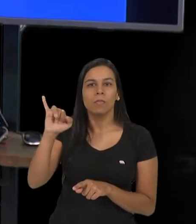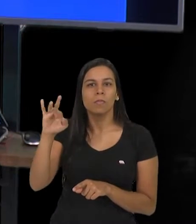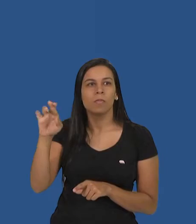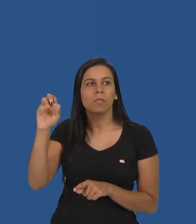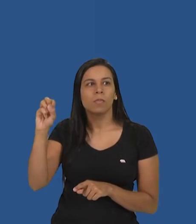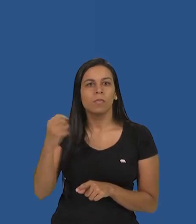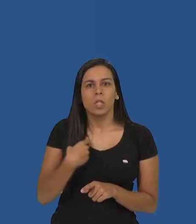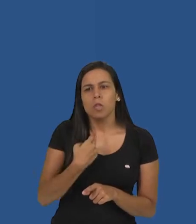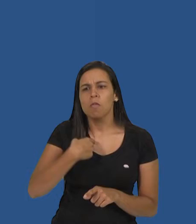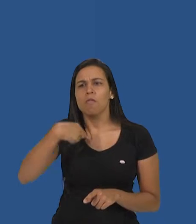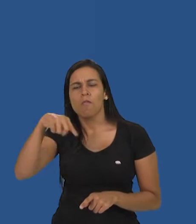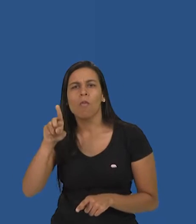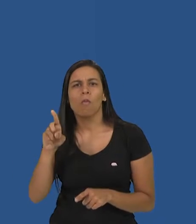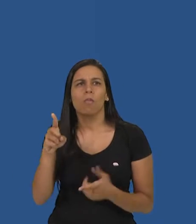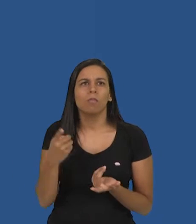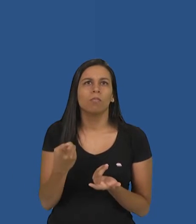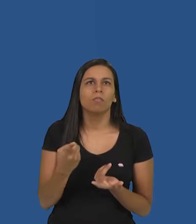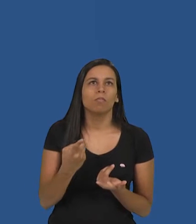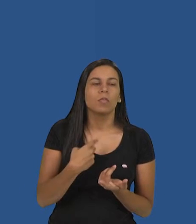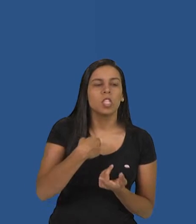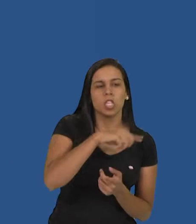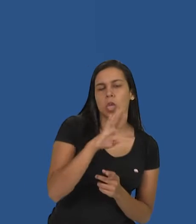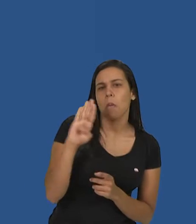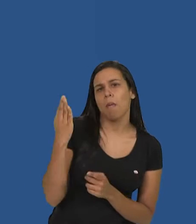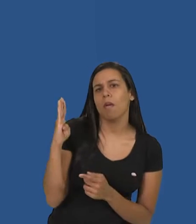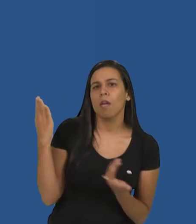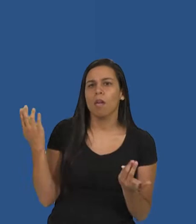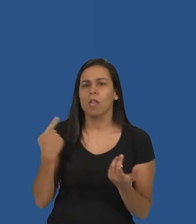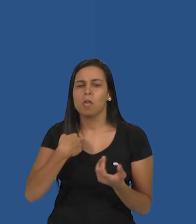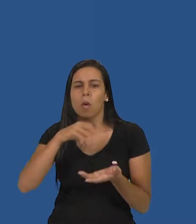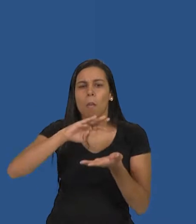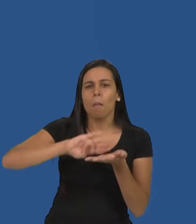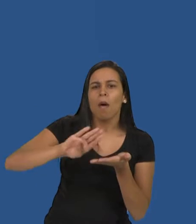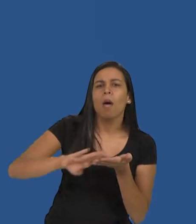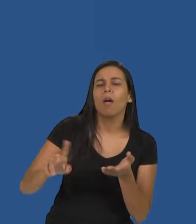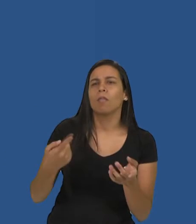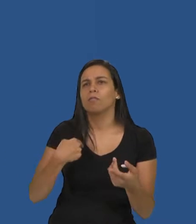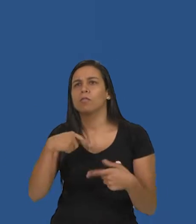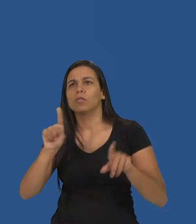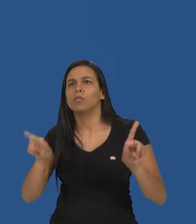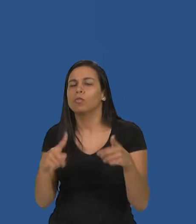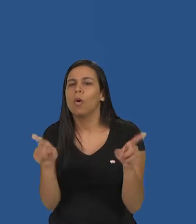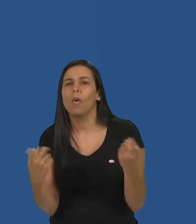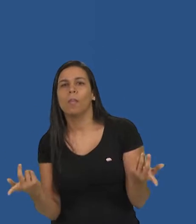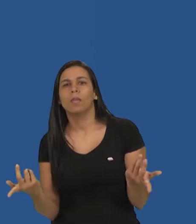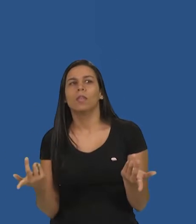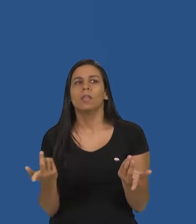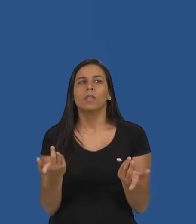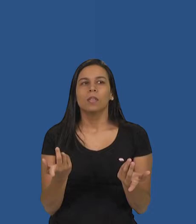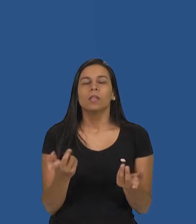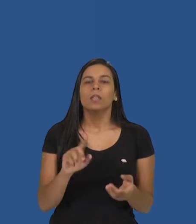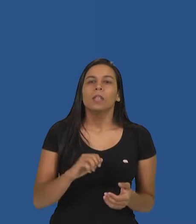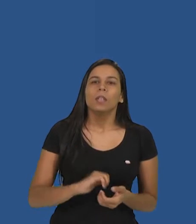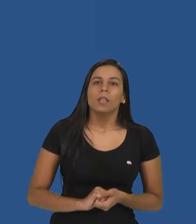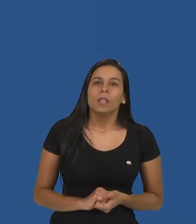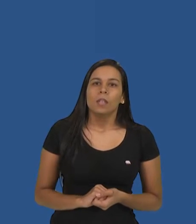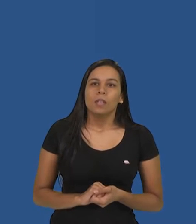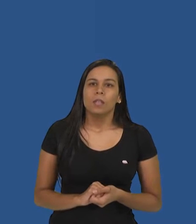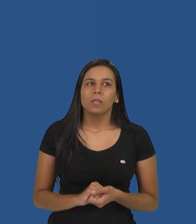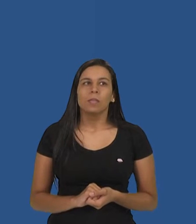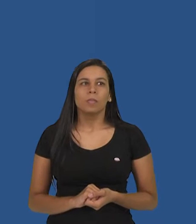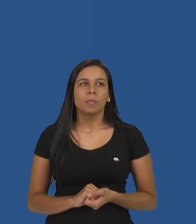ao tineiro, resolvi ir ao banheiro, resolvi ir ao banco, resolvi ir ao shopping. Então vai vir uma palavra, um substantivo de certeza masculino ali,